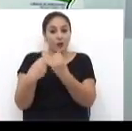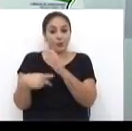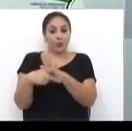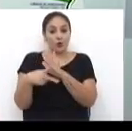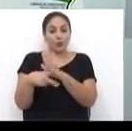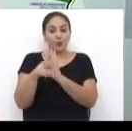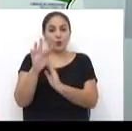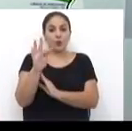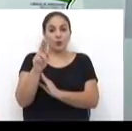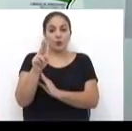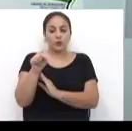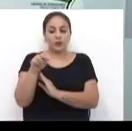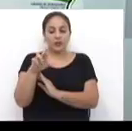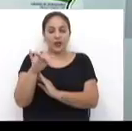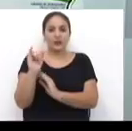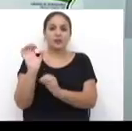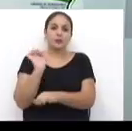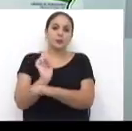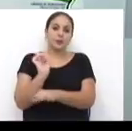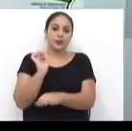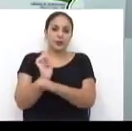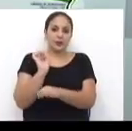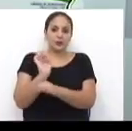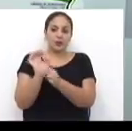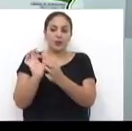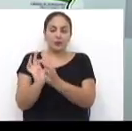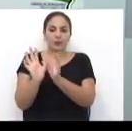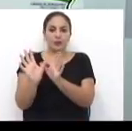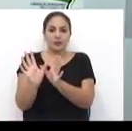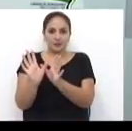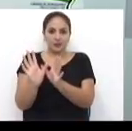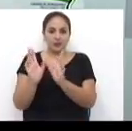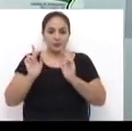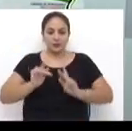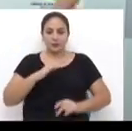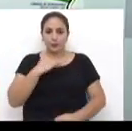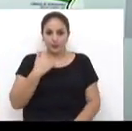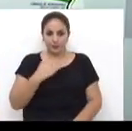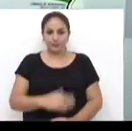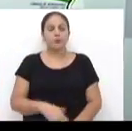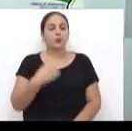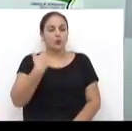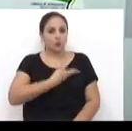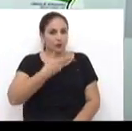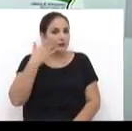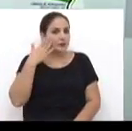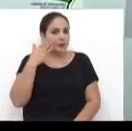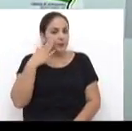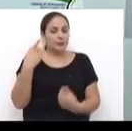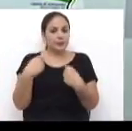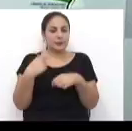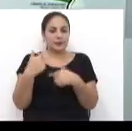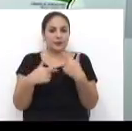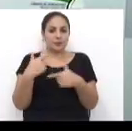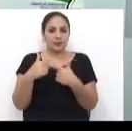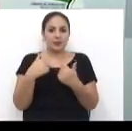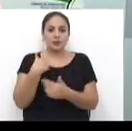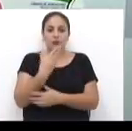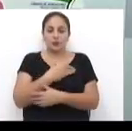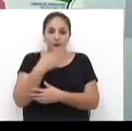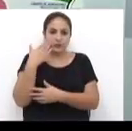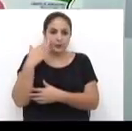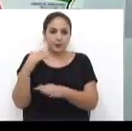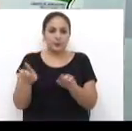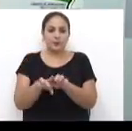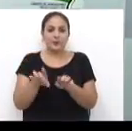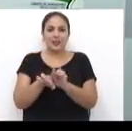de funerárias aguardando a liberação de corpos de Passo Fundo e da região. Sabemos da demanda de trabalho, sabemos da